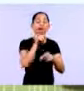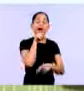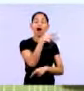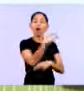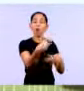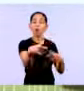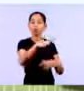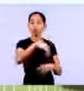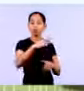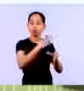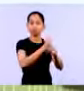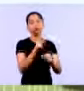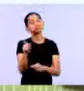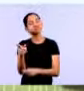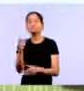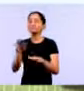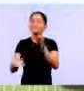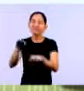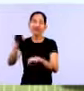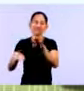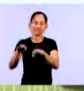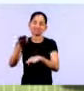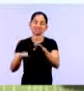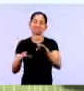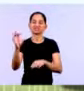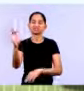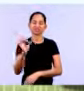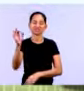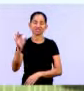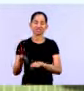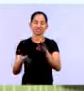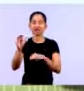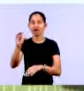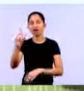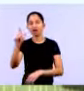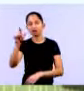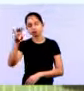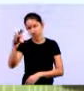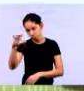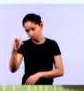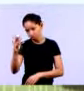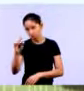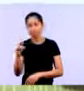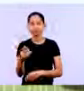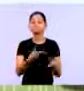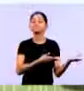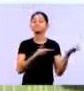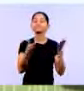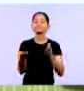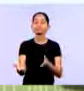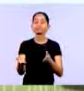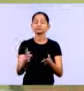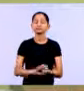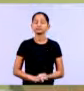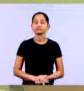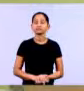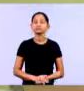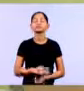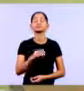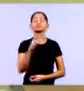E a alíquota vai variar bastante dentro de cada imposto, dentro de cada tributo. Considerações, professor?